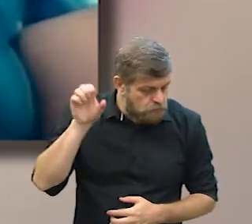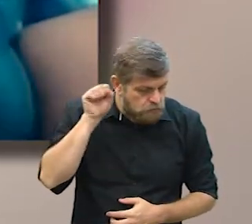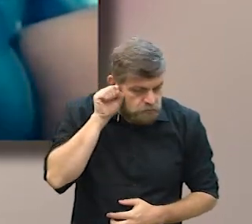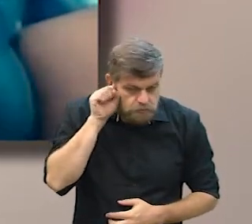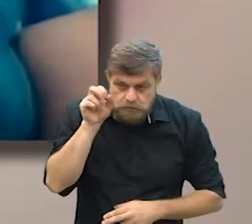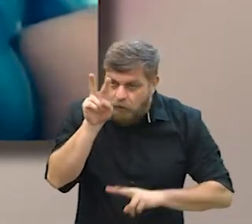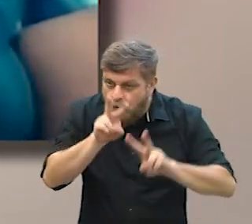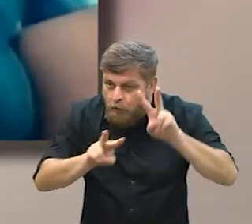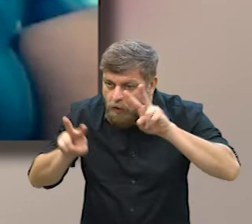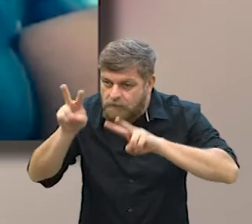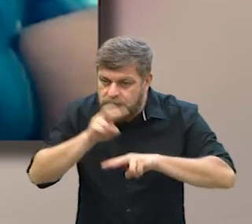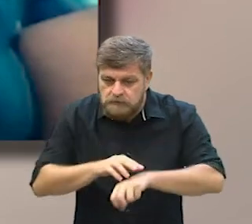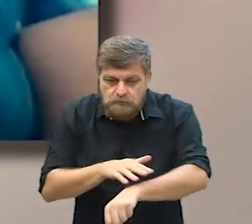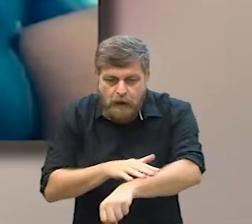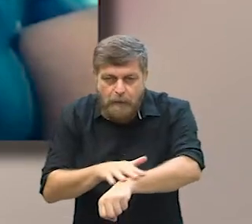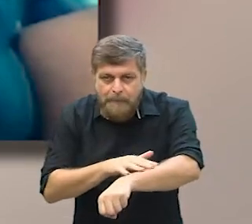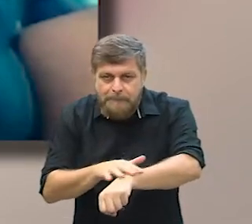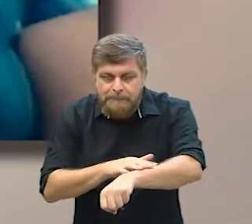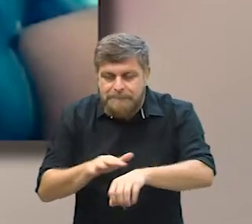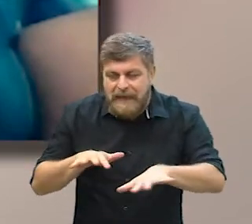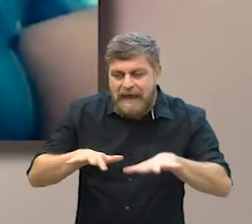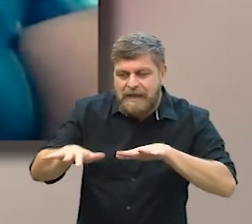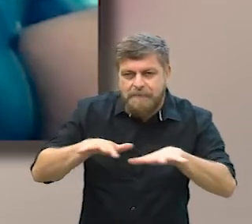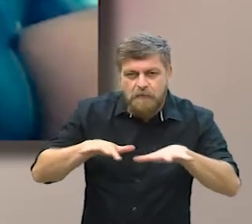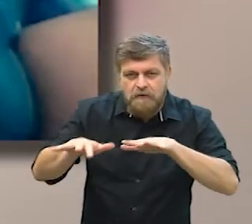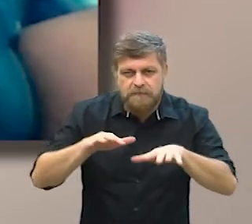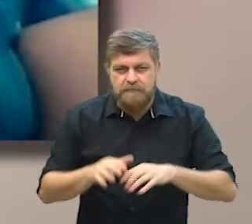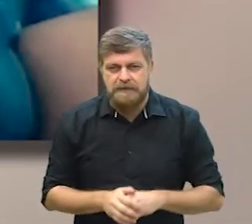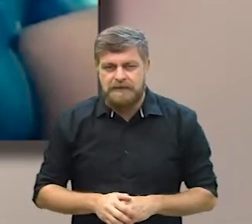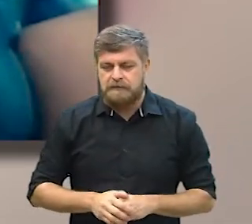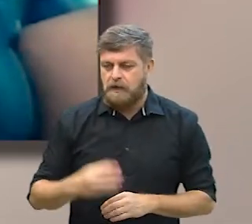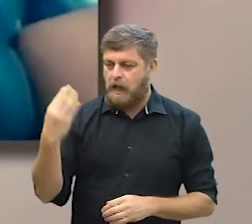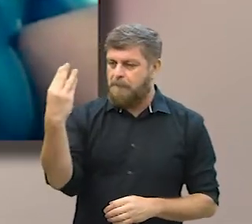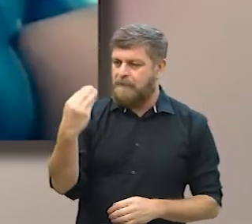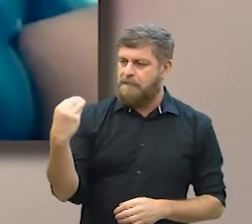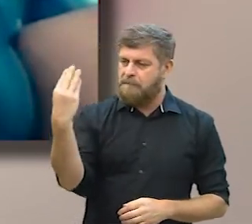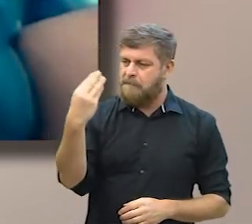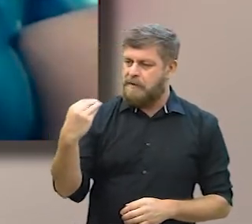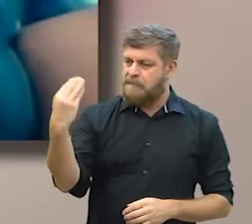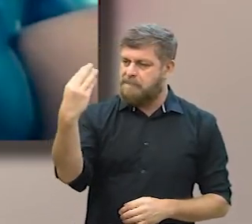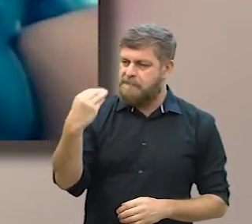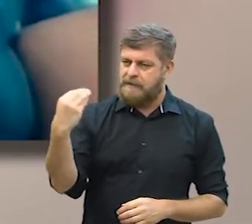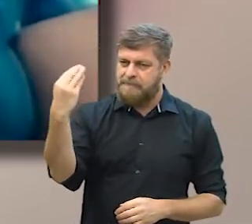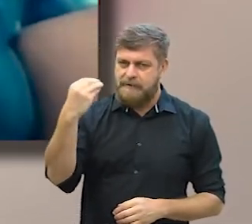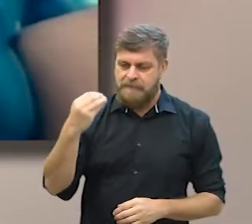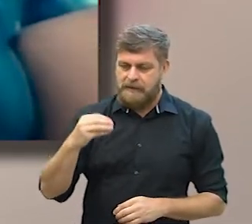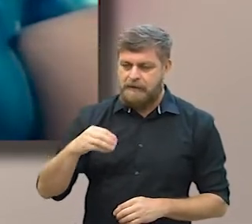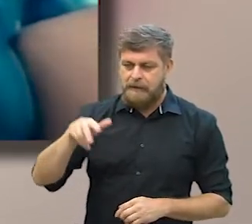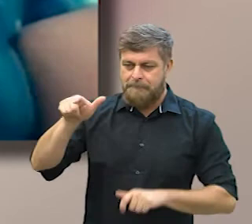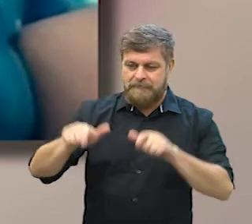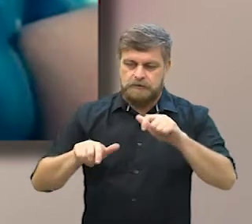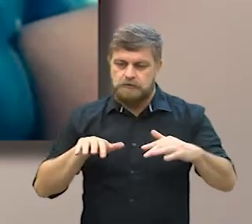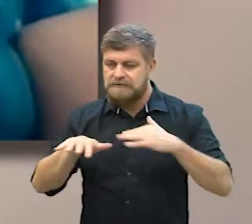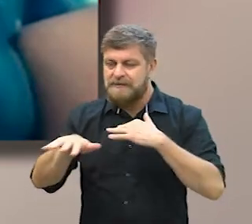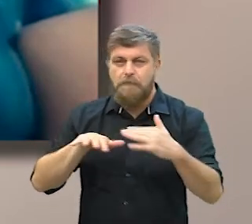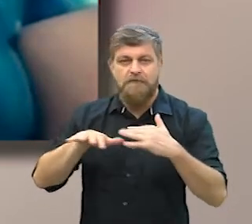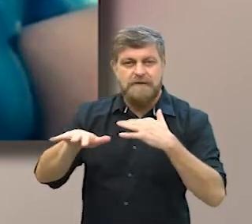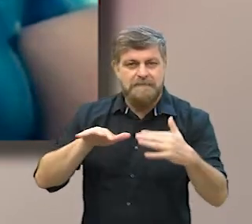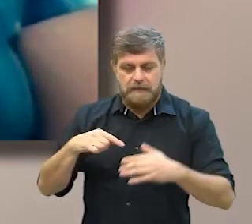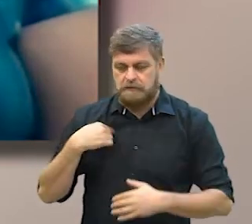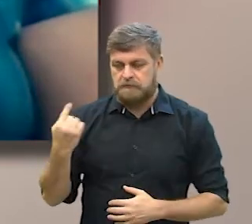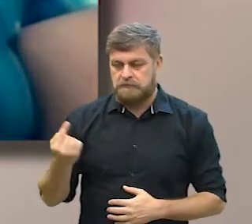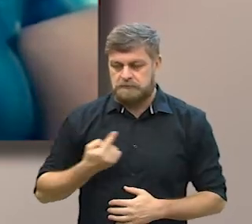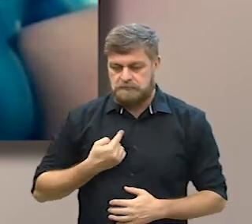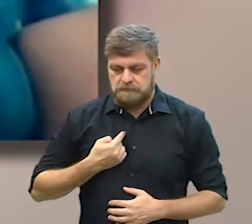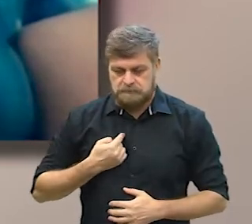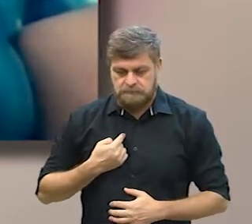auditiva, visual, tátil, né? O movimento, pessoas falando, conversando, se movimentando dentro